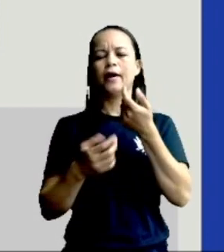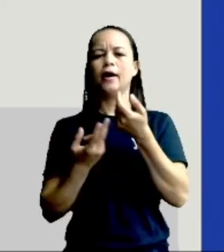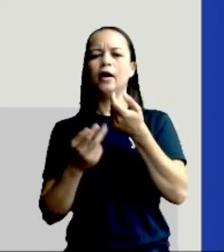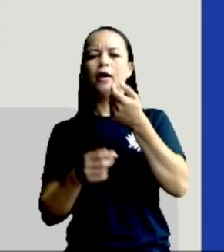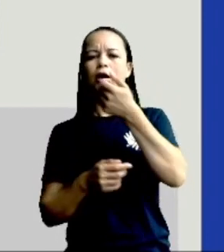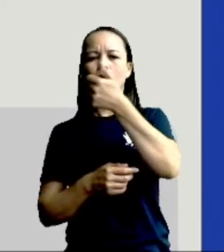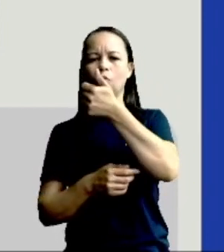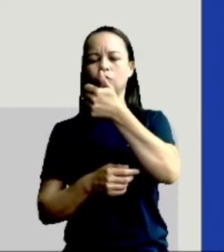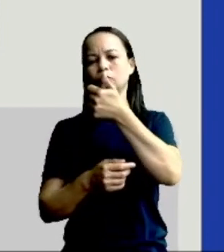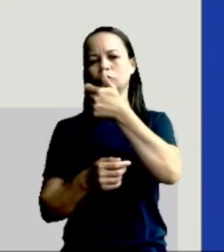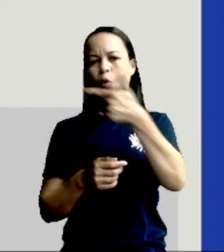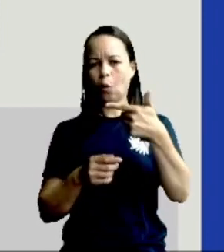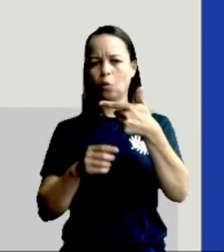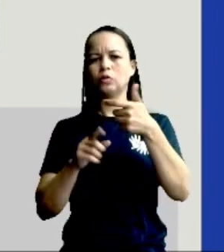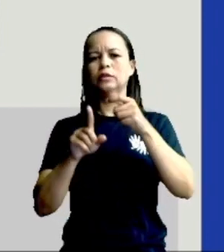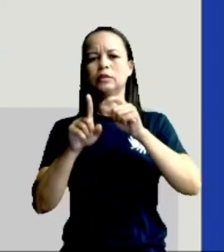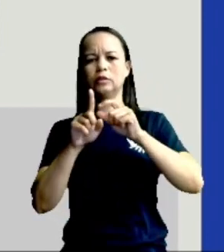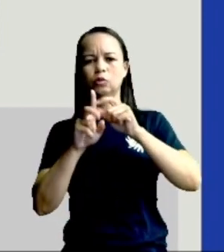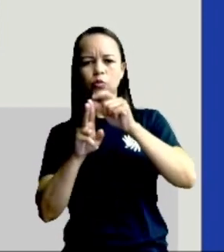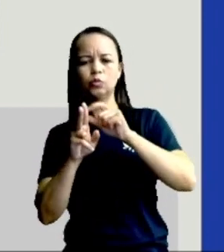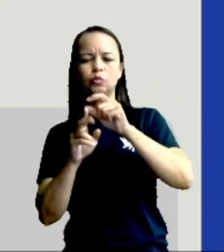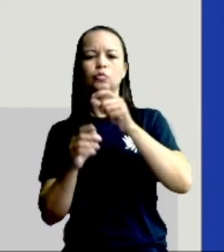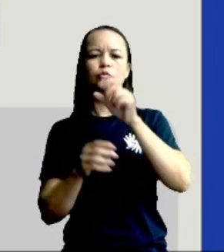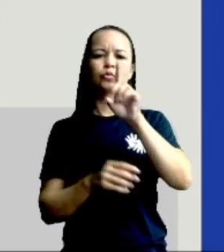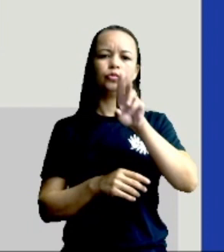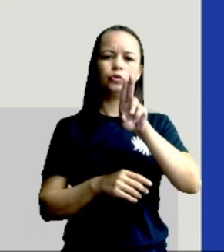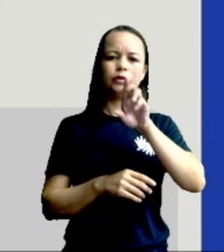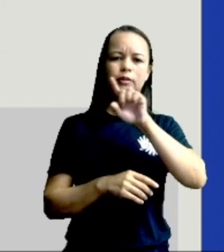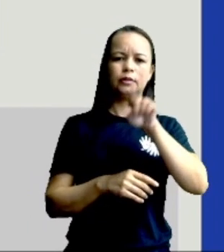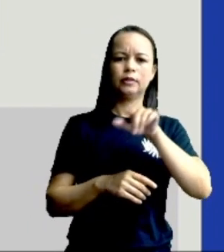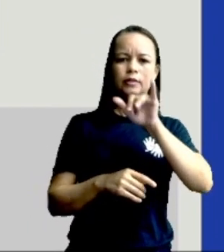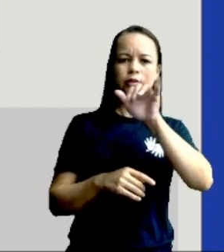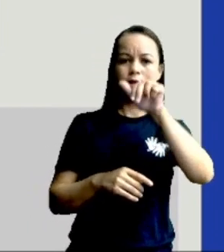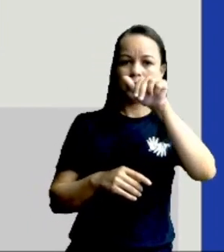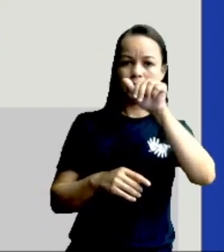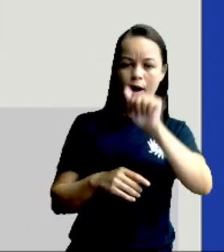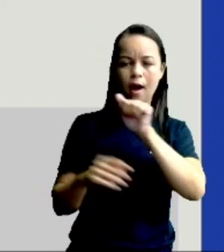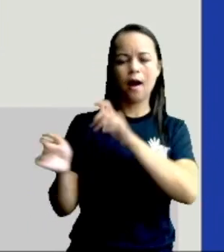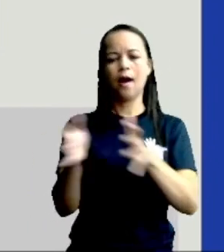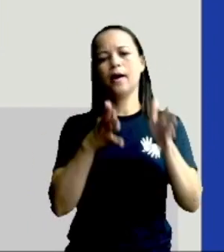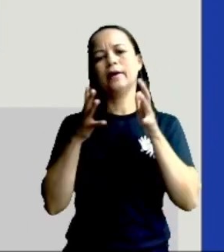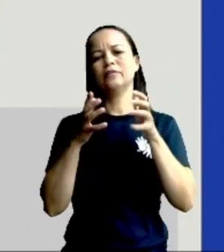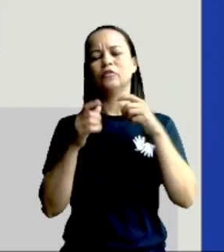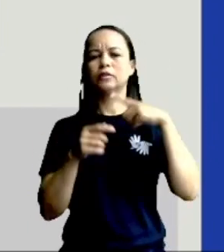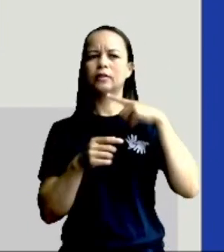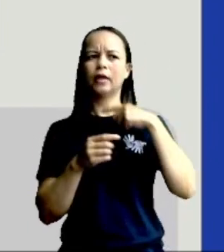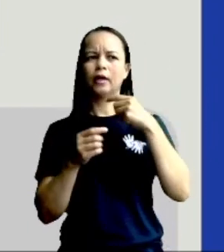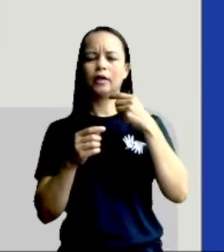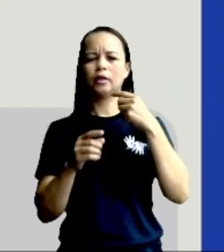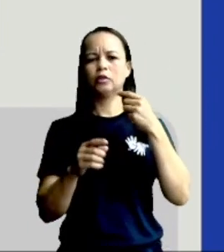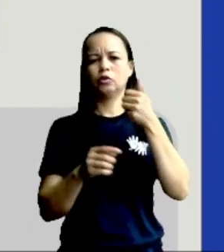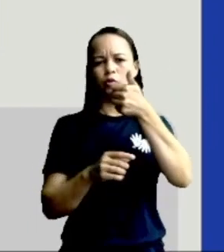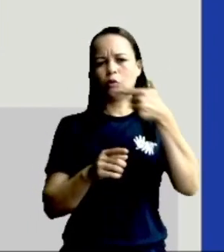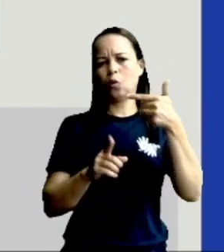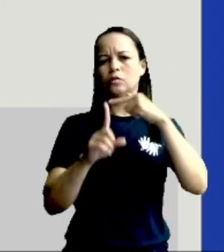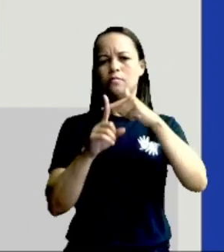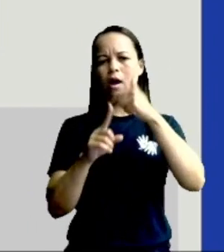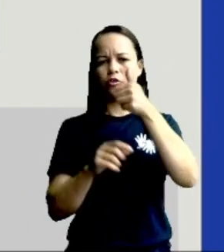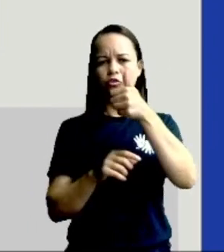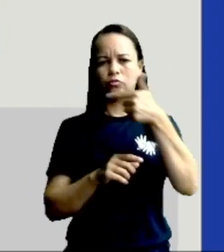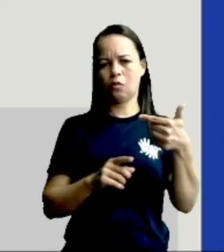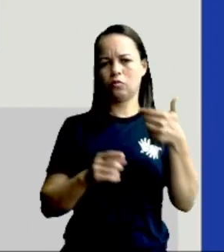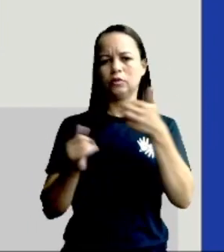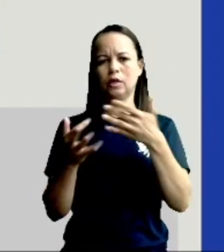duas dúzias, vai ser o dobro de 12, e aí o dobro de 12 é 24, então você já vai ter essa referência também, que